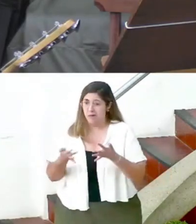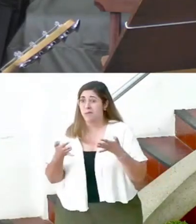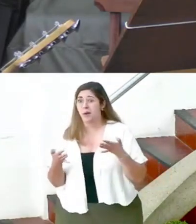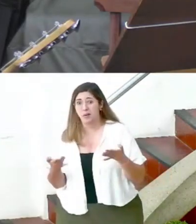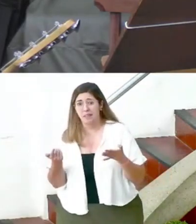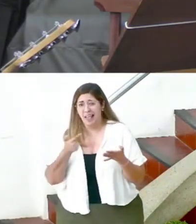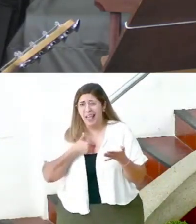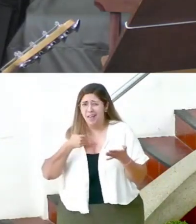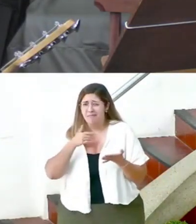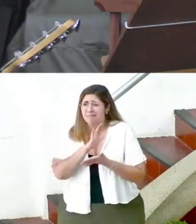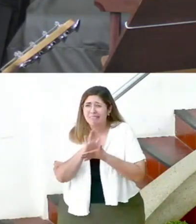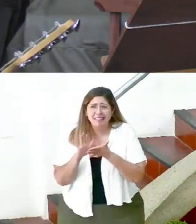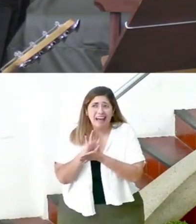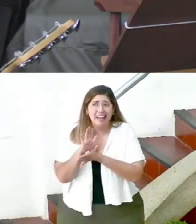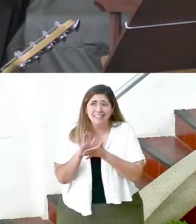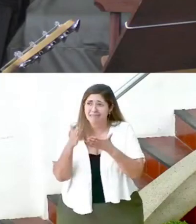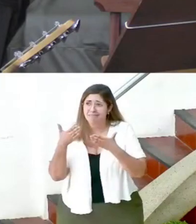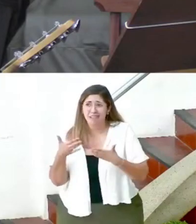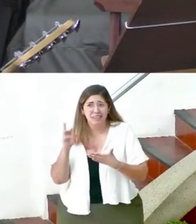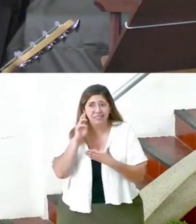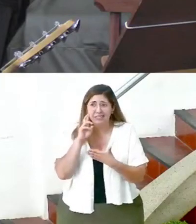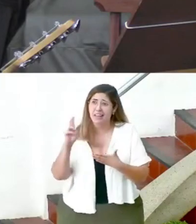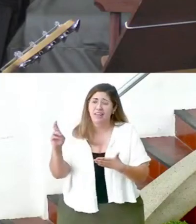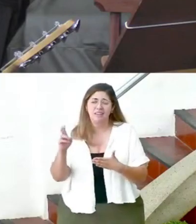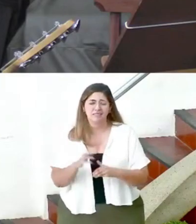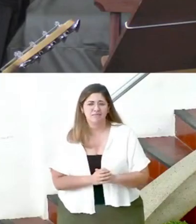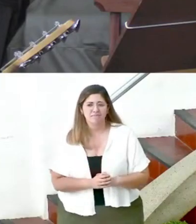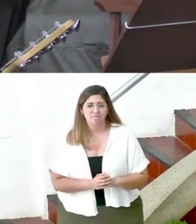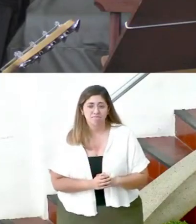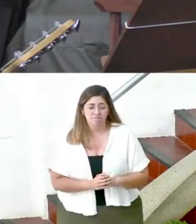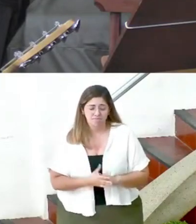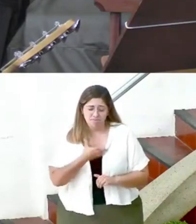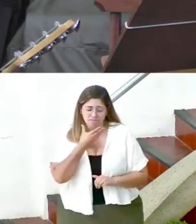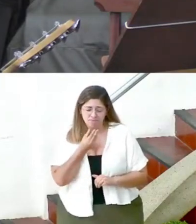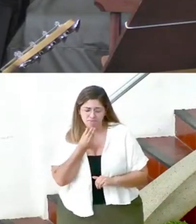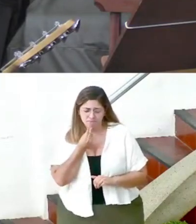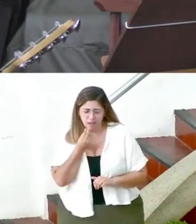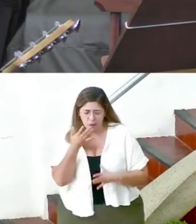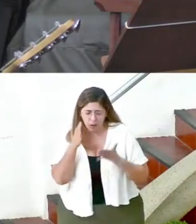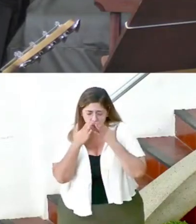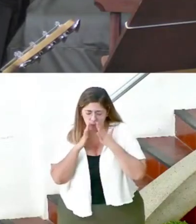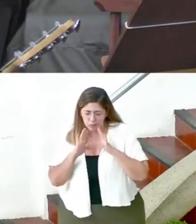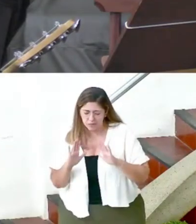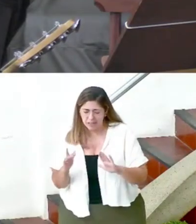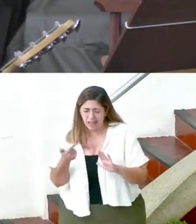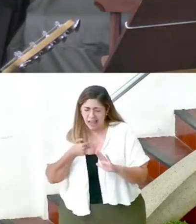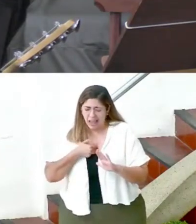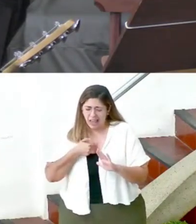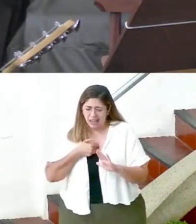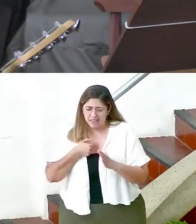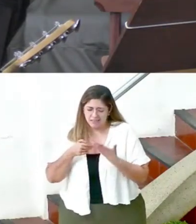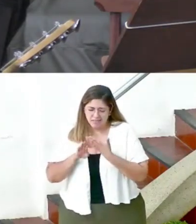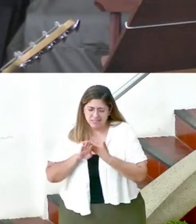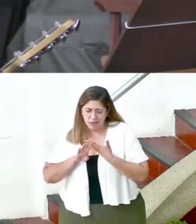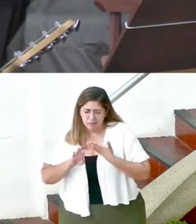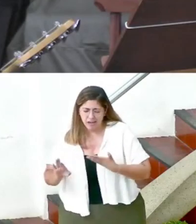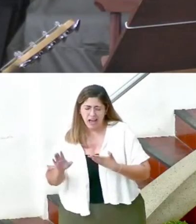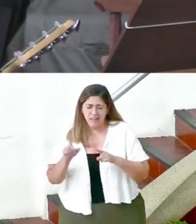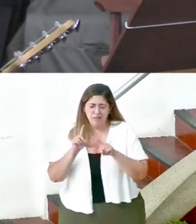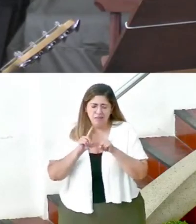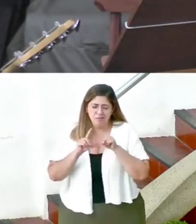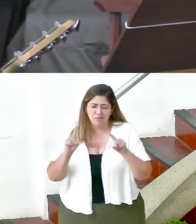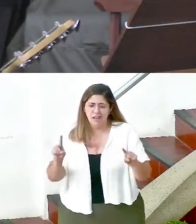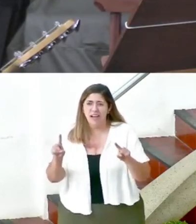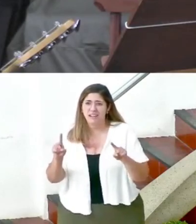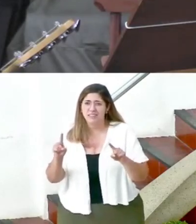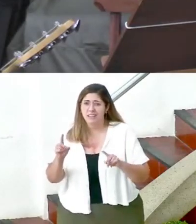aí o publicano diz: Senhor, o Senhor fez ele forte, grande, separado, santo, o